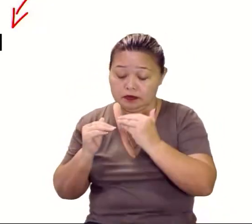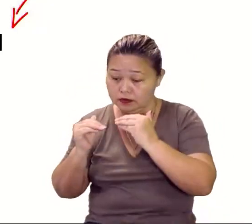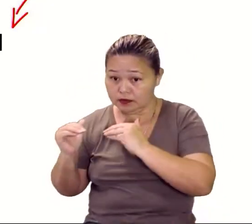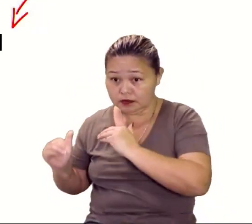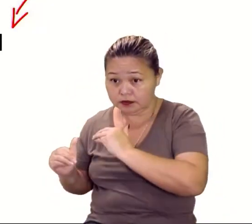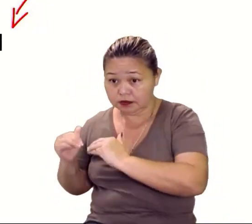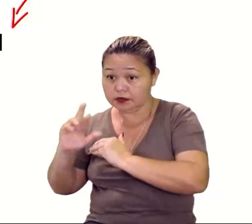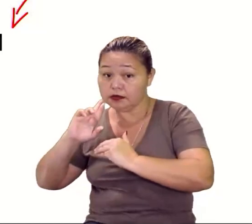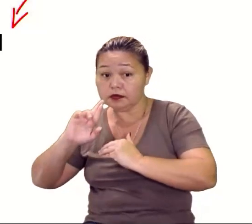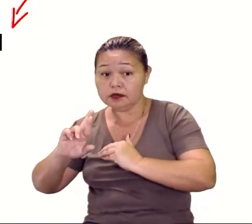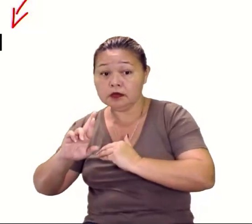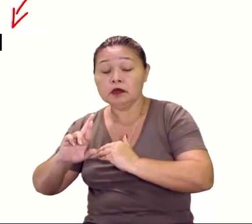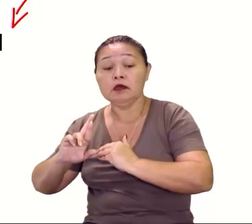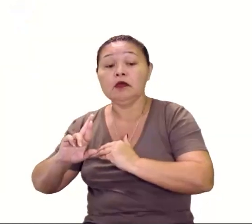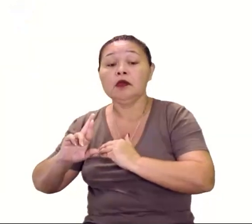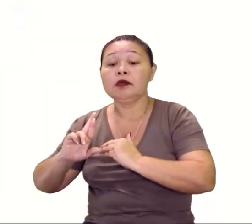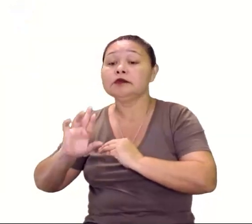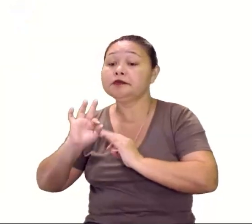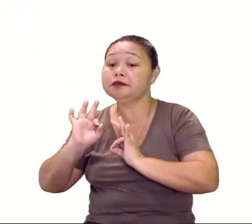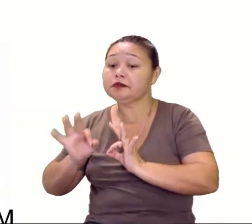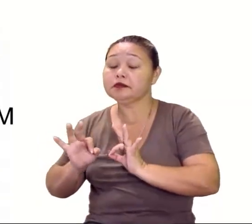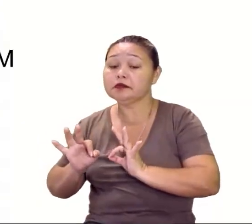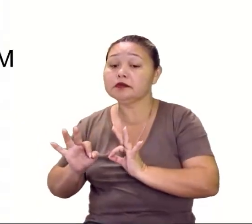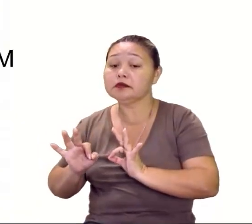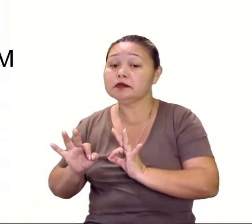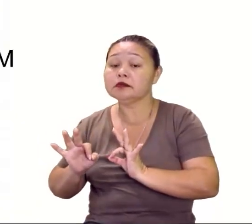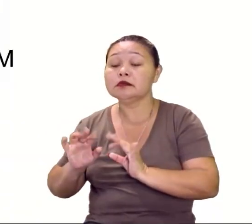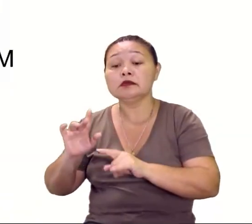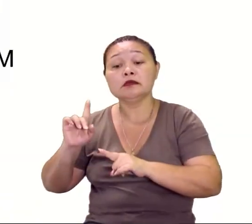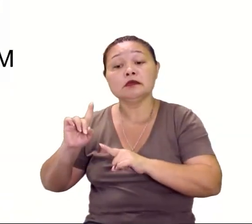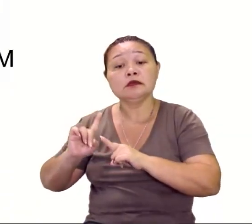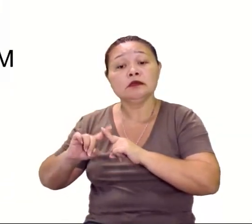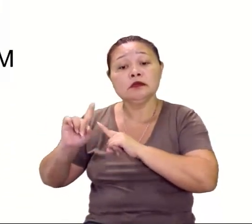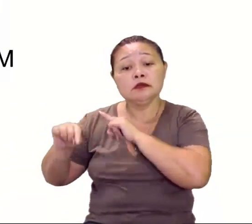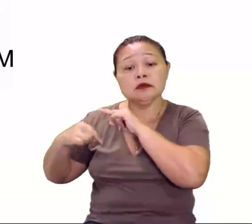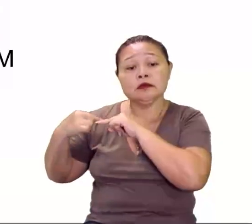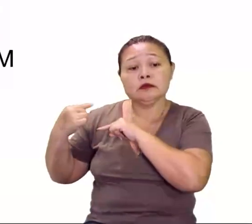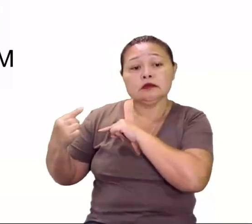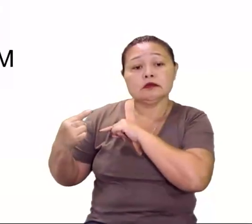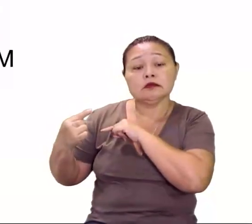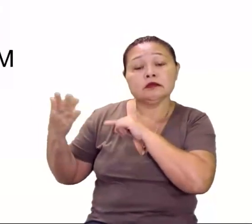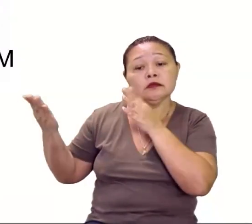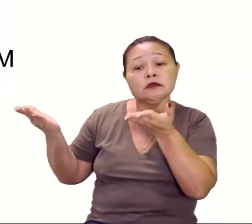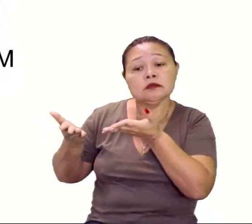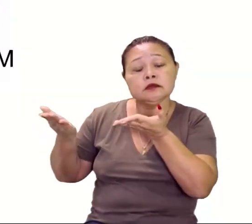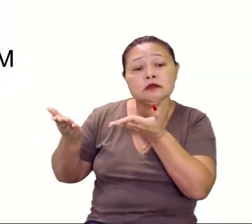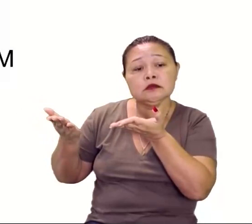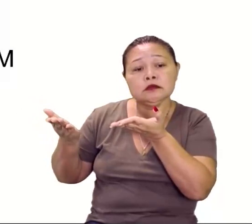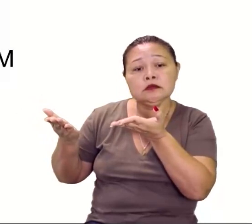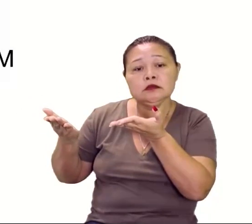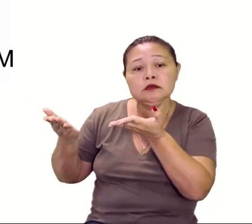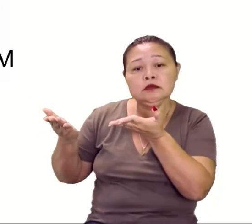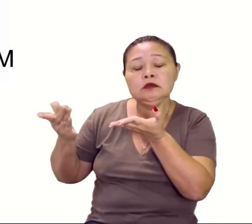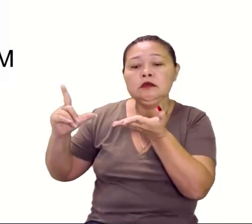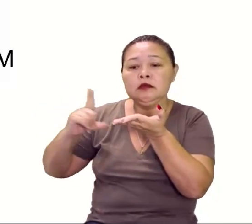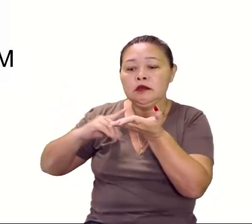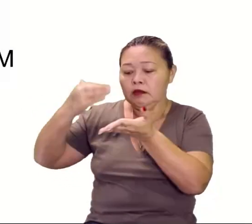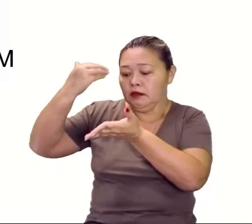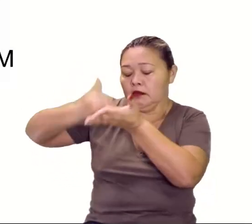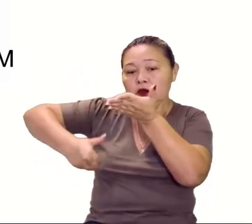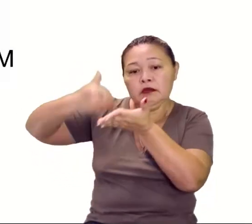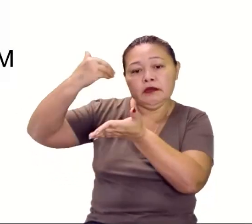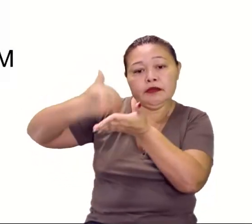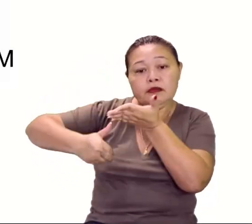a gente começa a resolver, tá certo? Certinho. Mais um passo à frente. Agora eu quero fazer aqueles que têm o